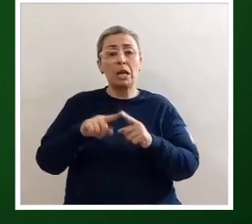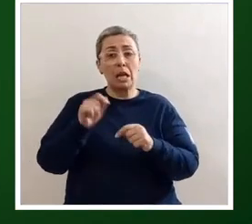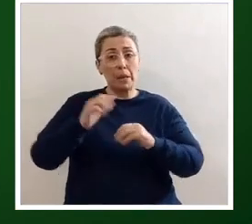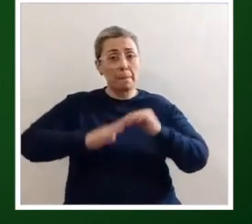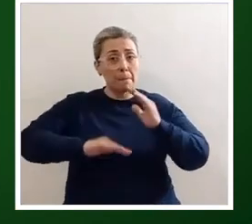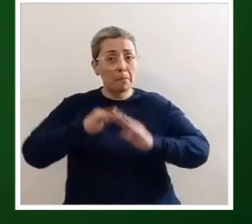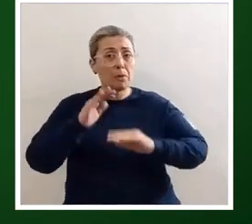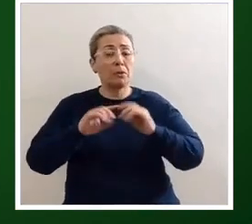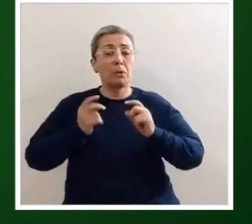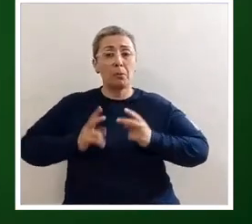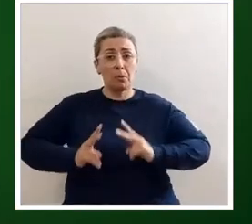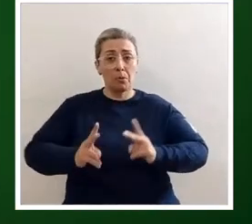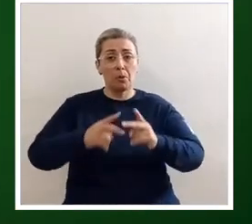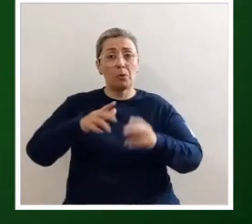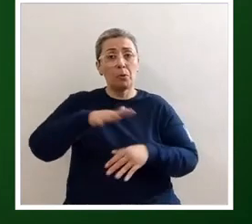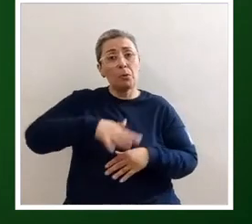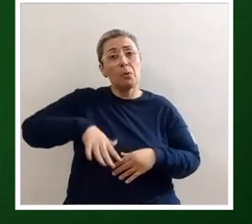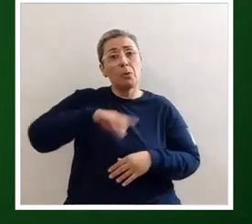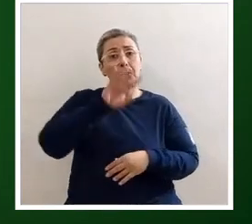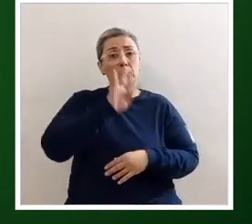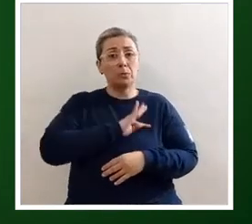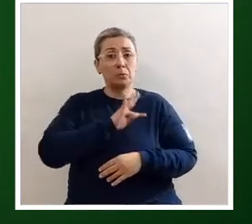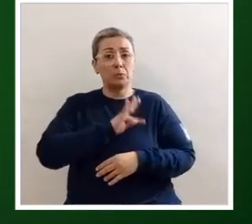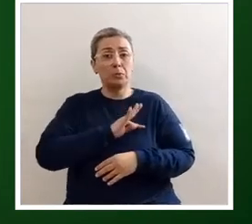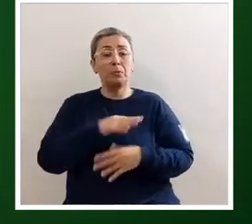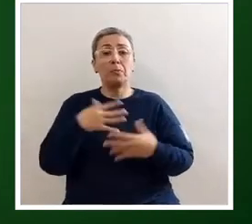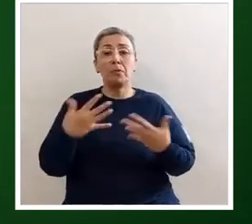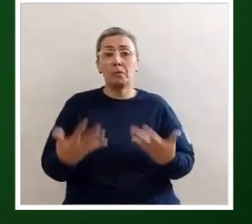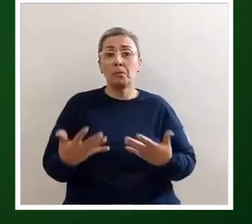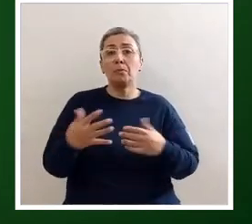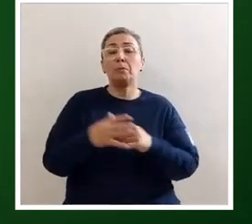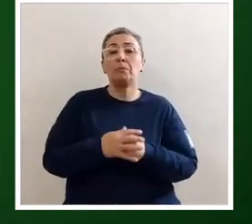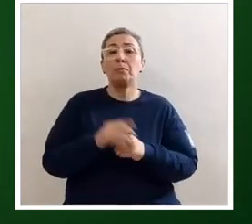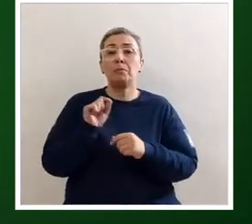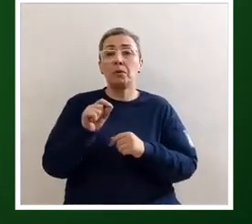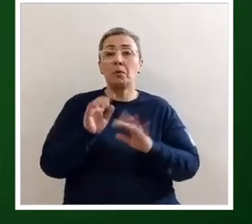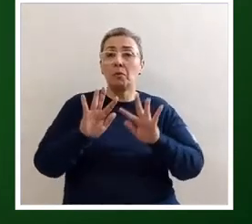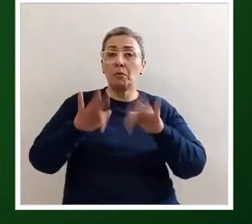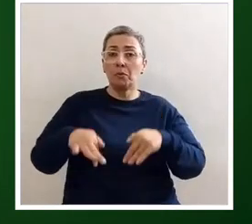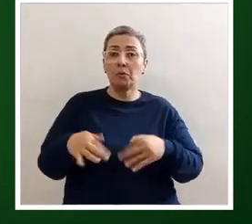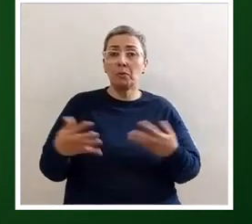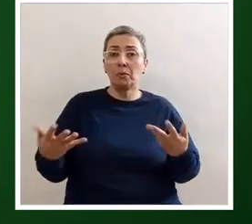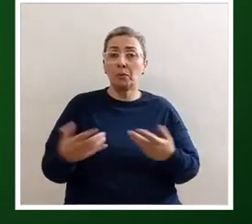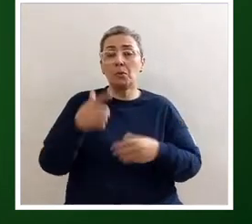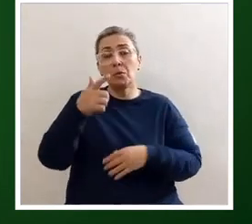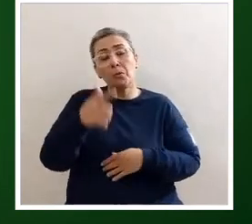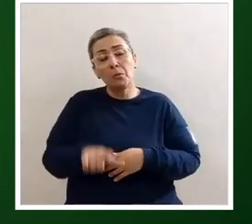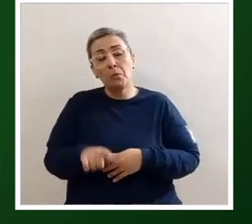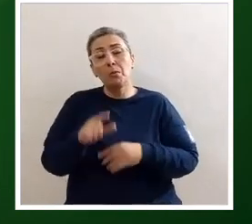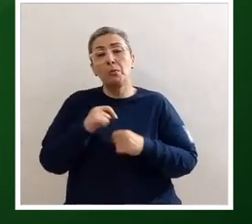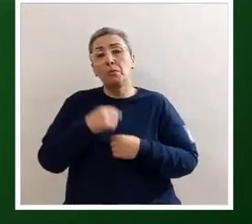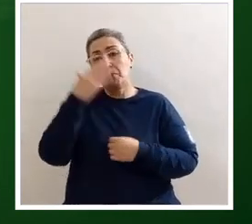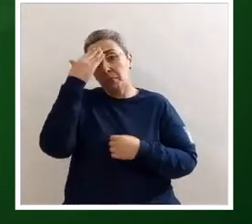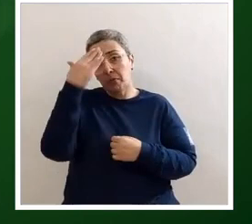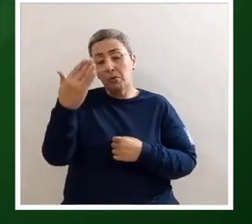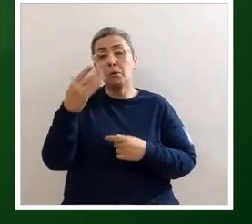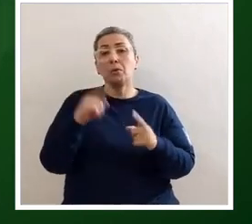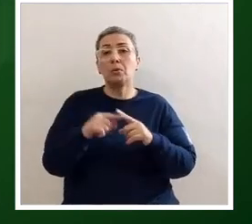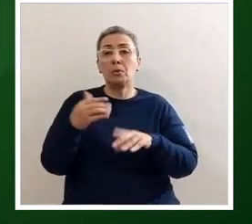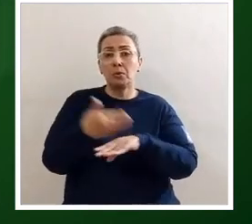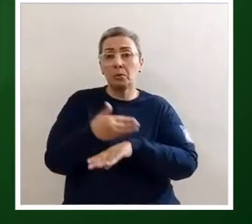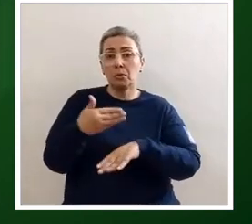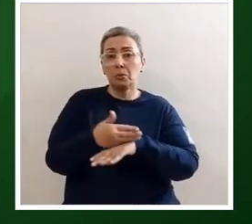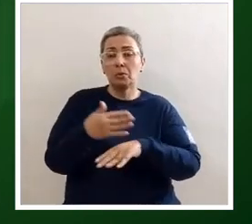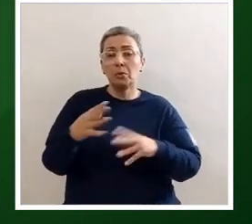é uma atividade contínua da região do Alto Tietê bom eu termino aqui mais uma vez agradecendo a